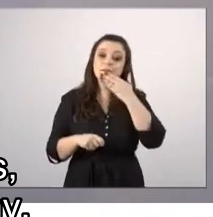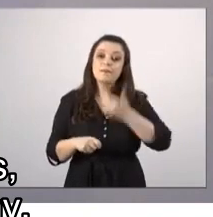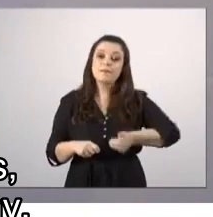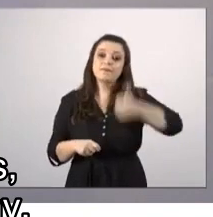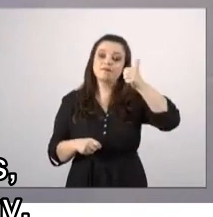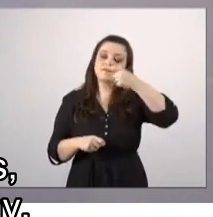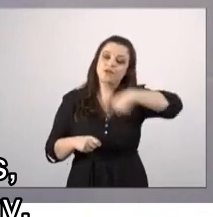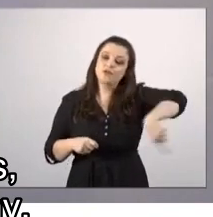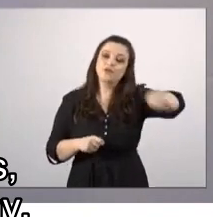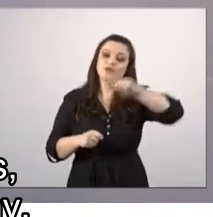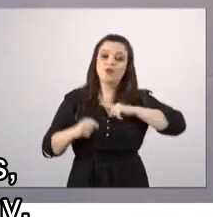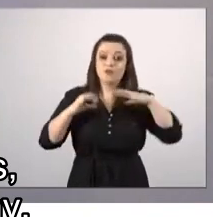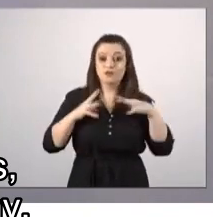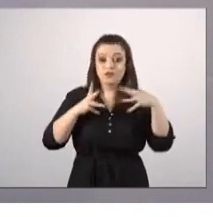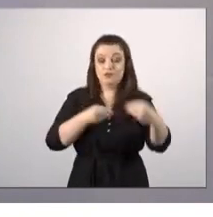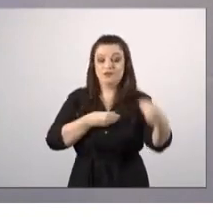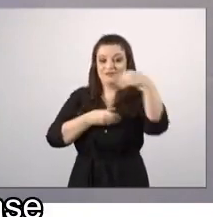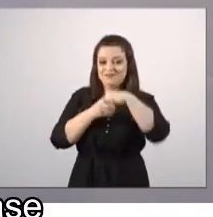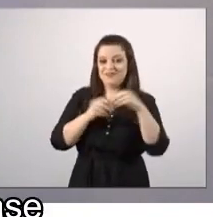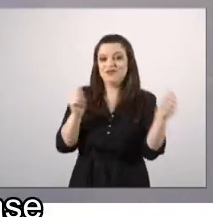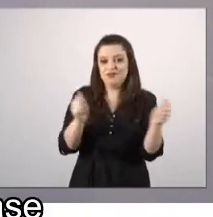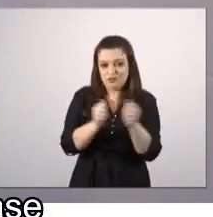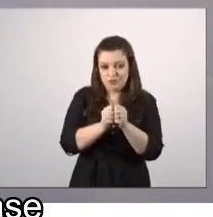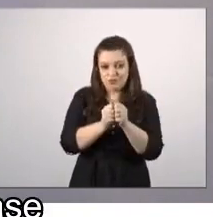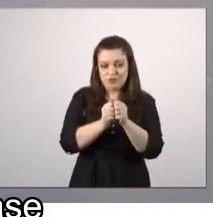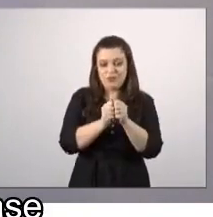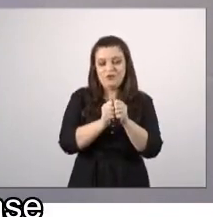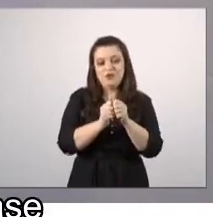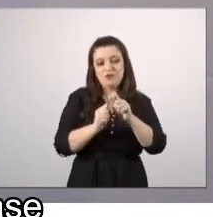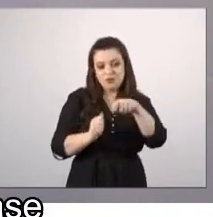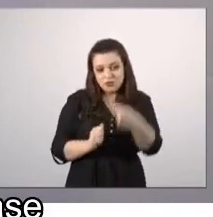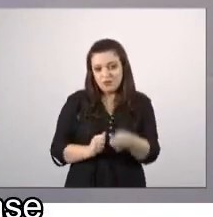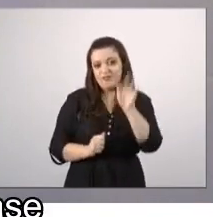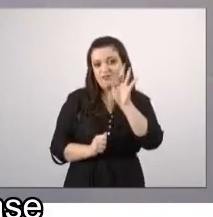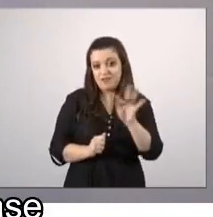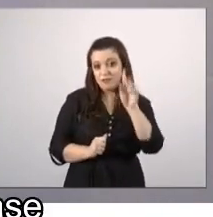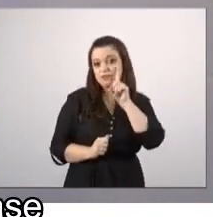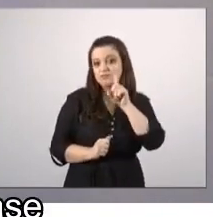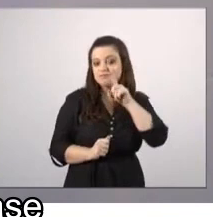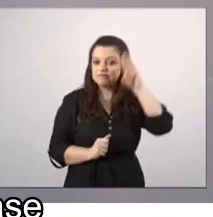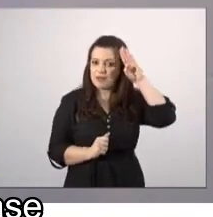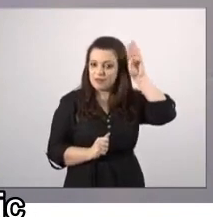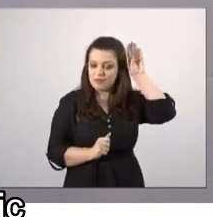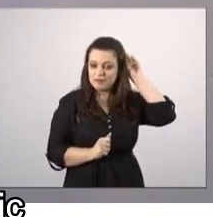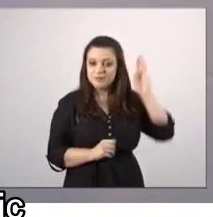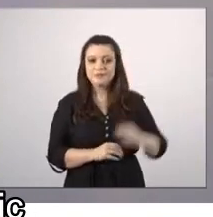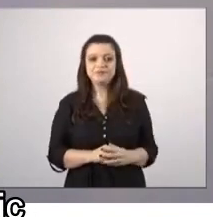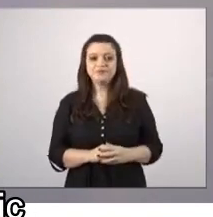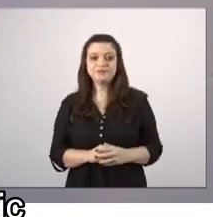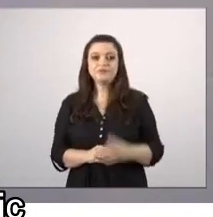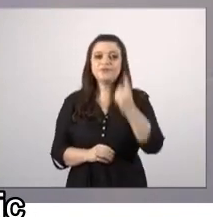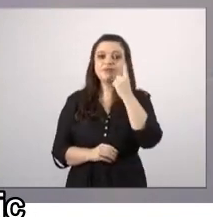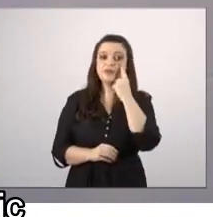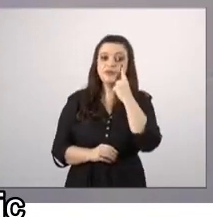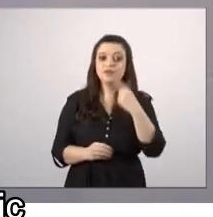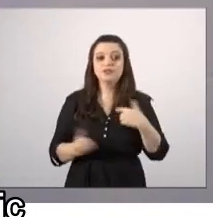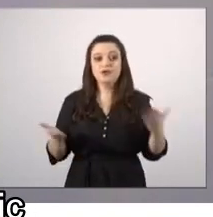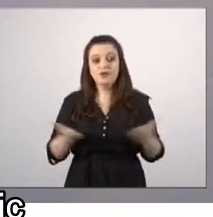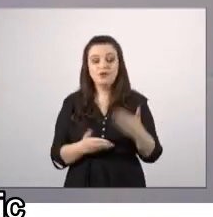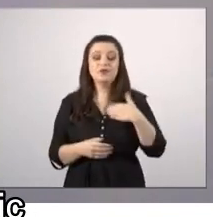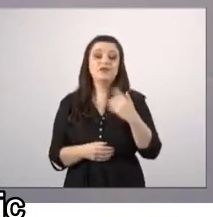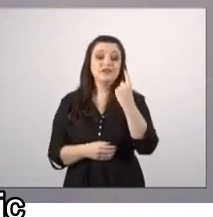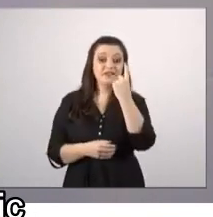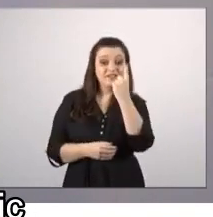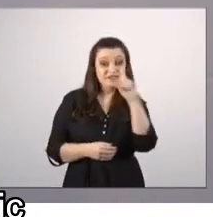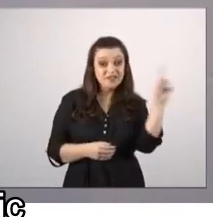que fazem parte do American Academy. E vejam só, estamos terminando essa etapa em um momento ainda dentro de